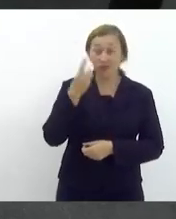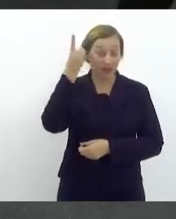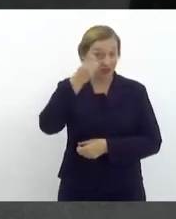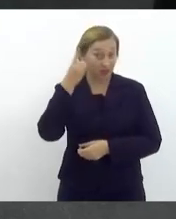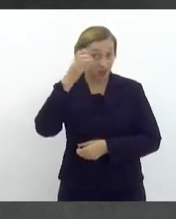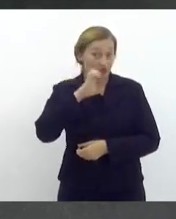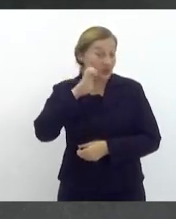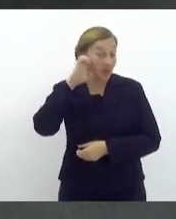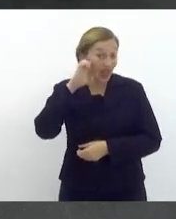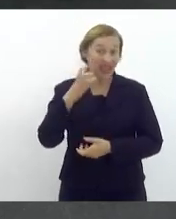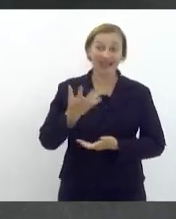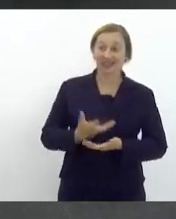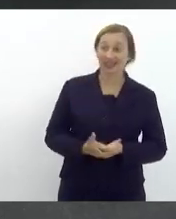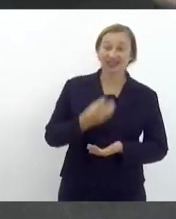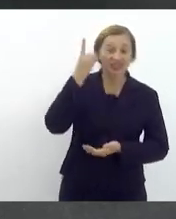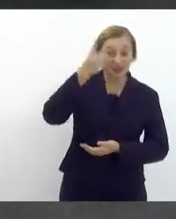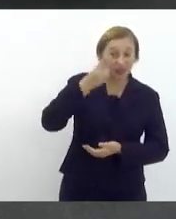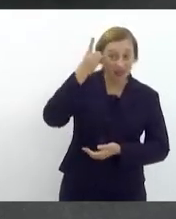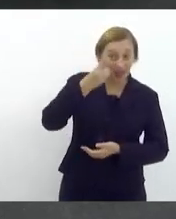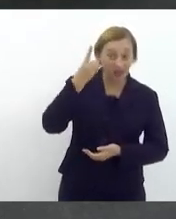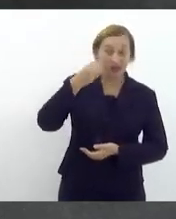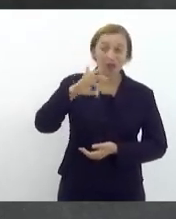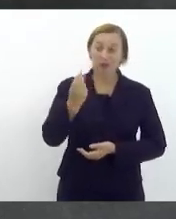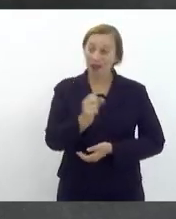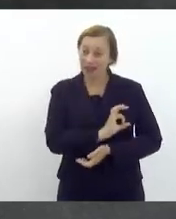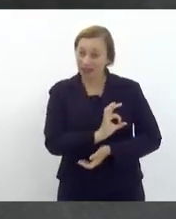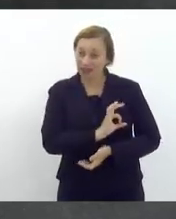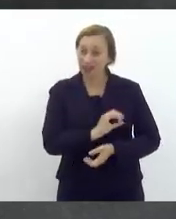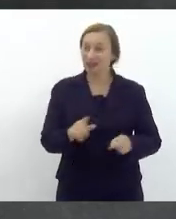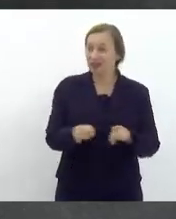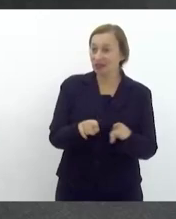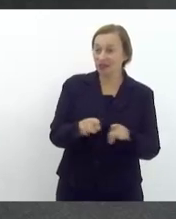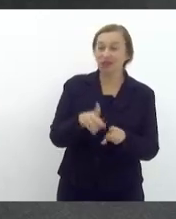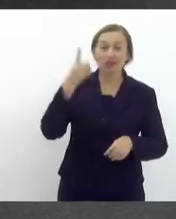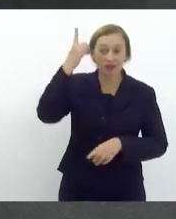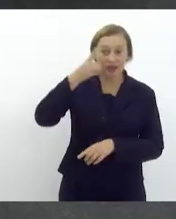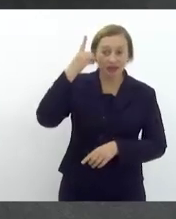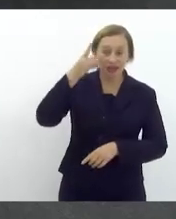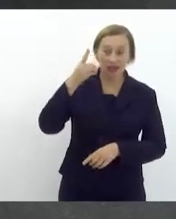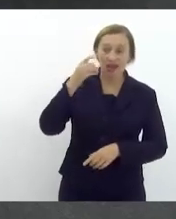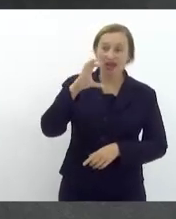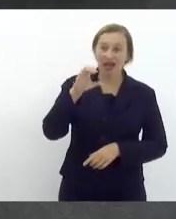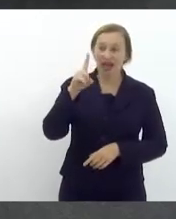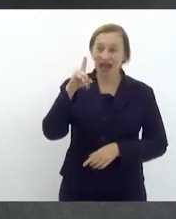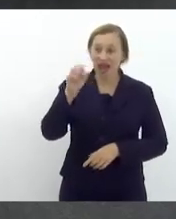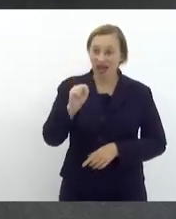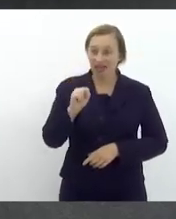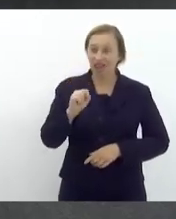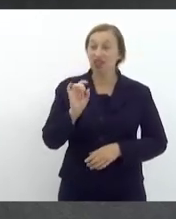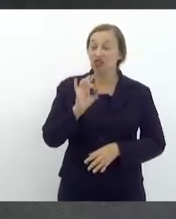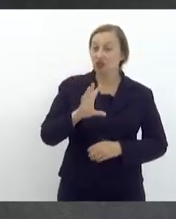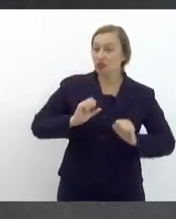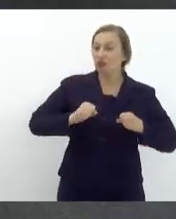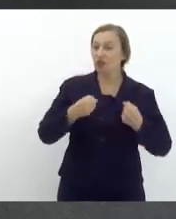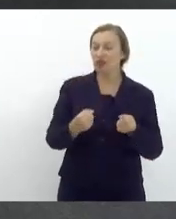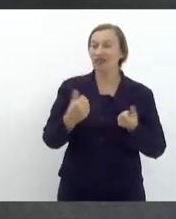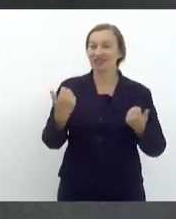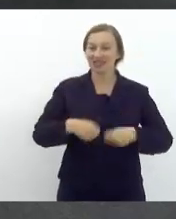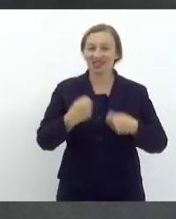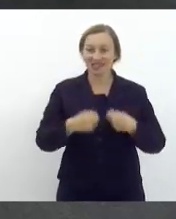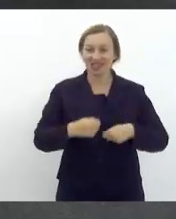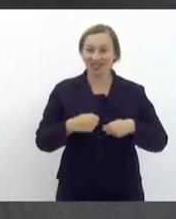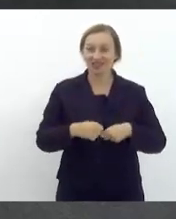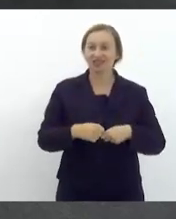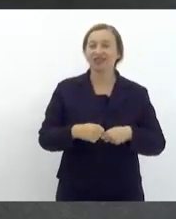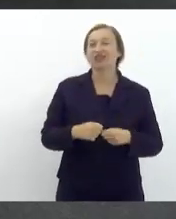deputada elica takemoto pela deputada Marta Rocha e também pela deputada Carla Machado só para reforçar a necessidade da